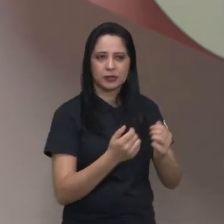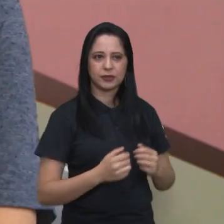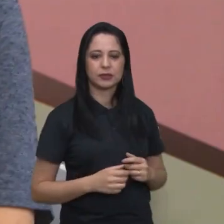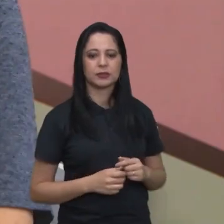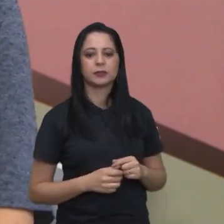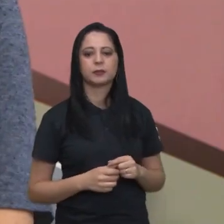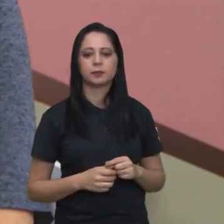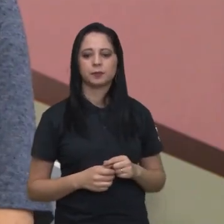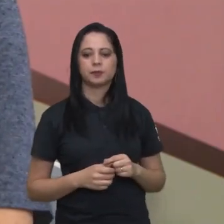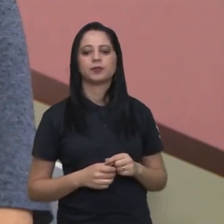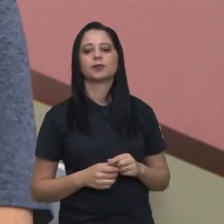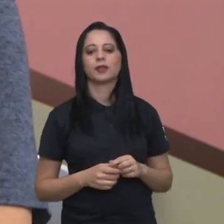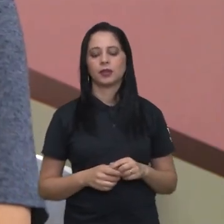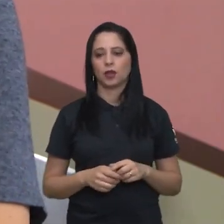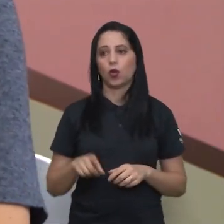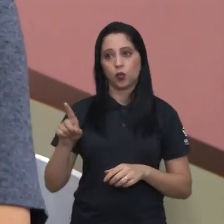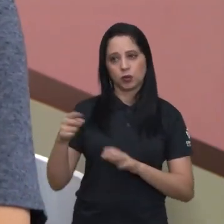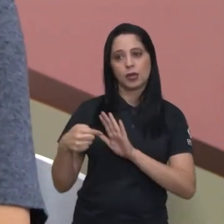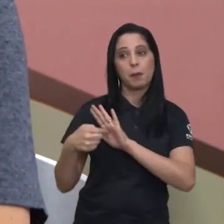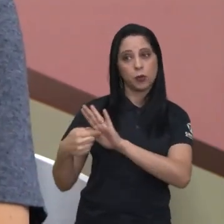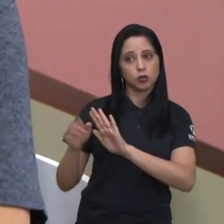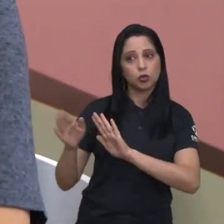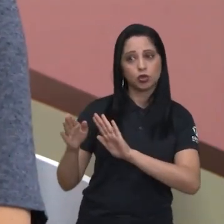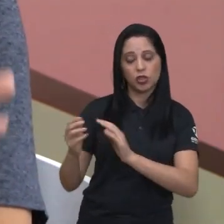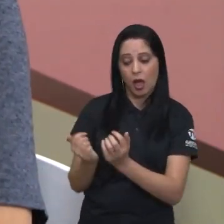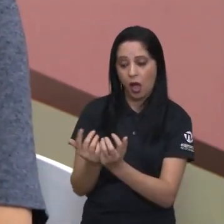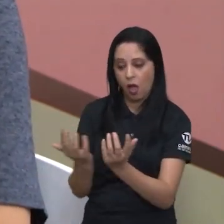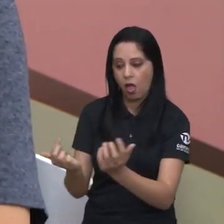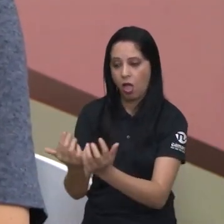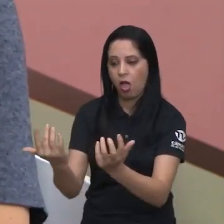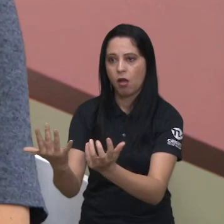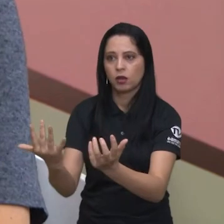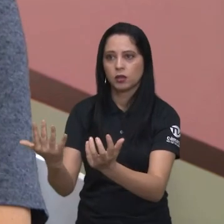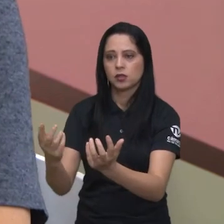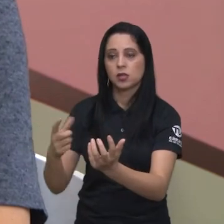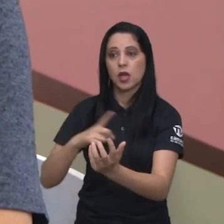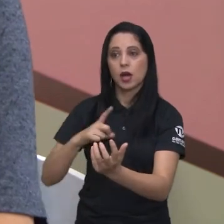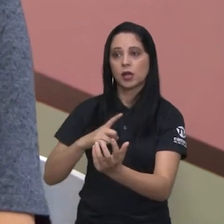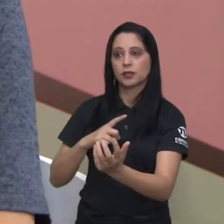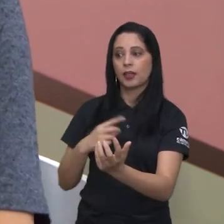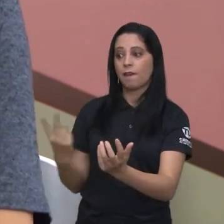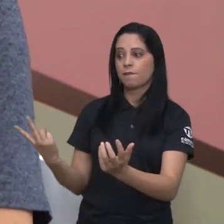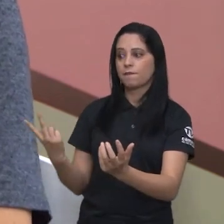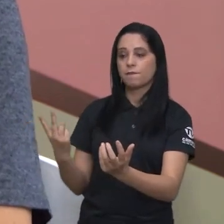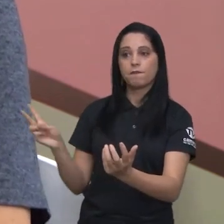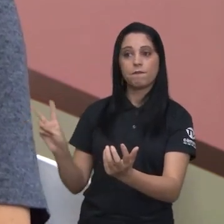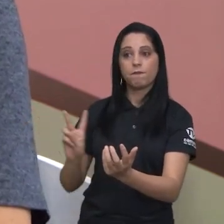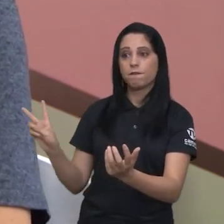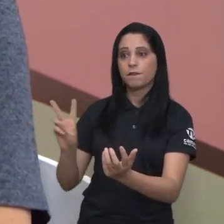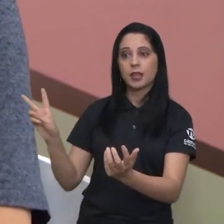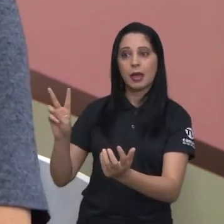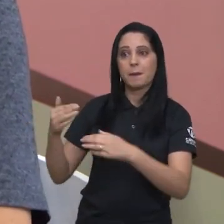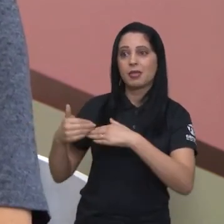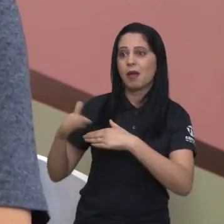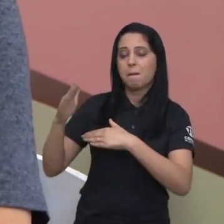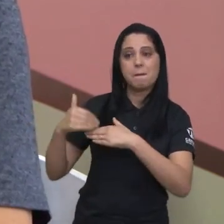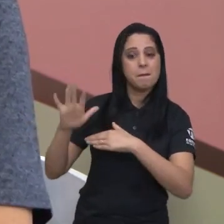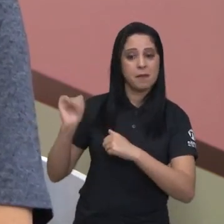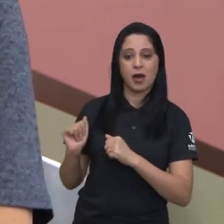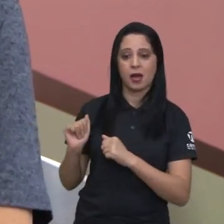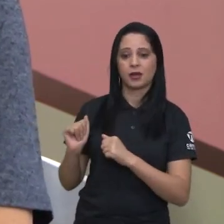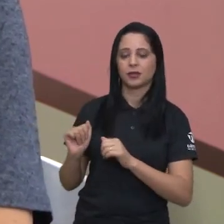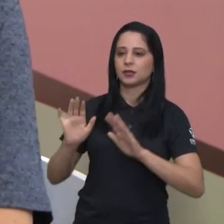são plantas riquíssimas, muitas vezes têm mais nutrientes do que aquelas que a gente costuma comprar no mercado. E a ideia é a gente poder dar o